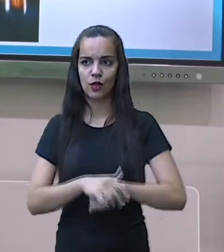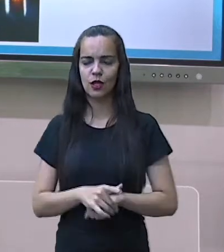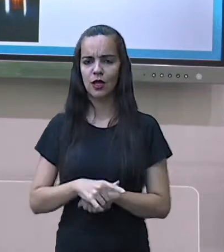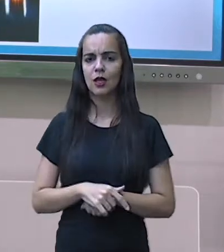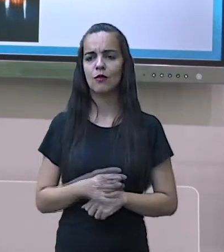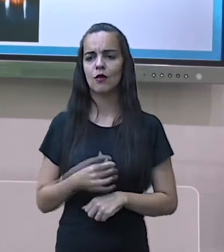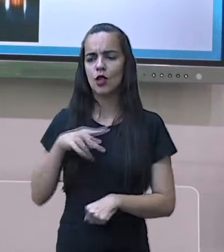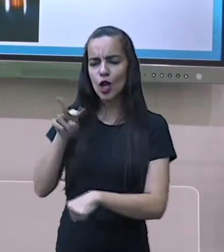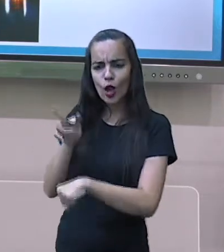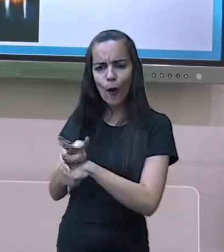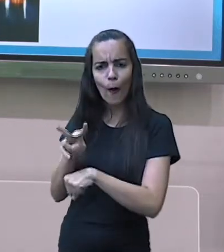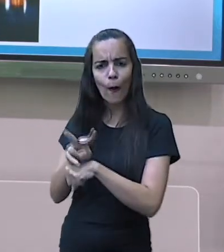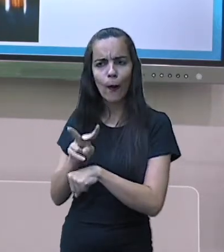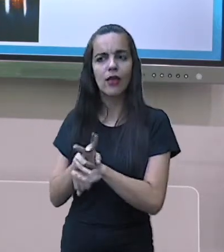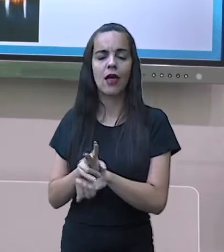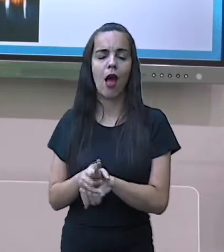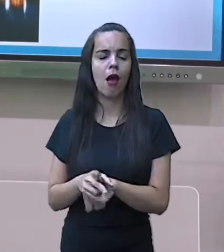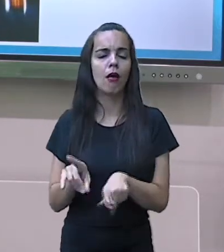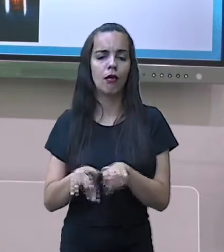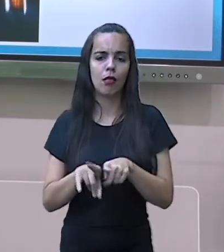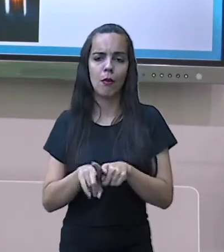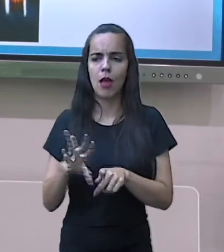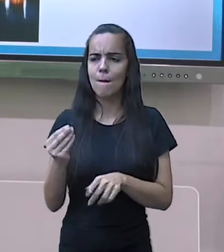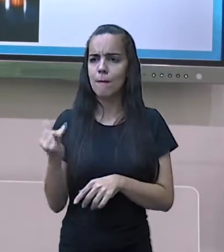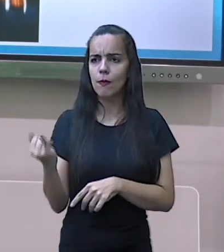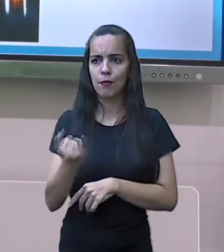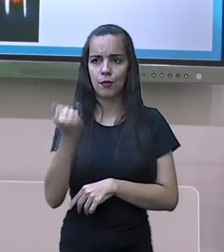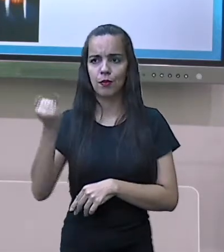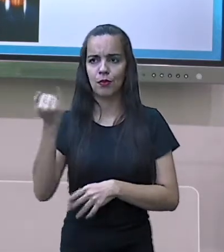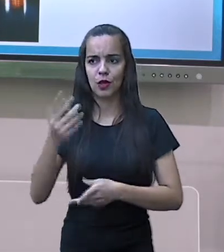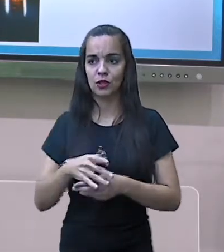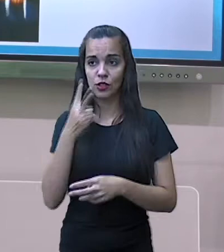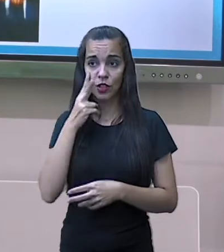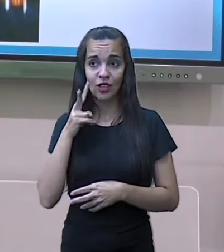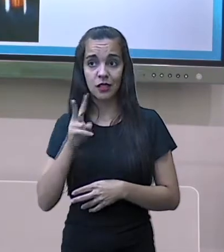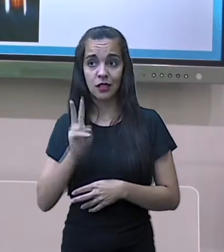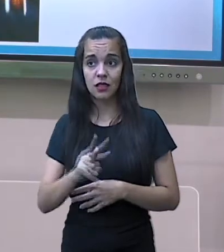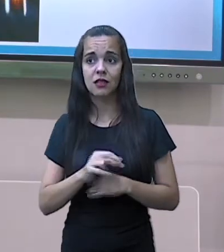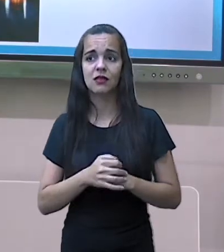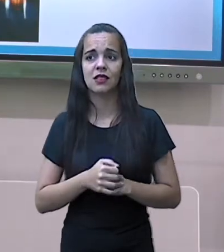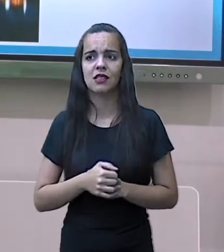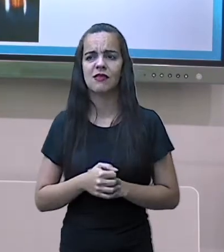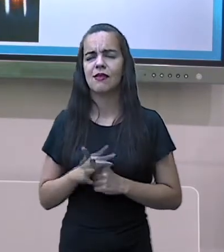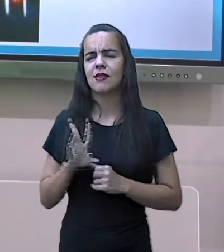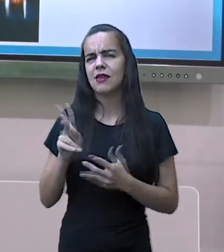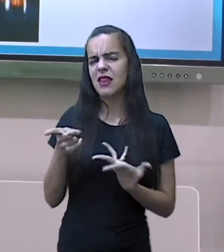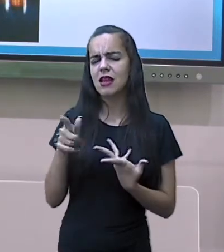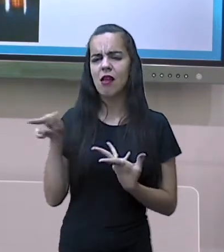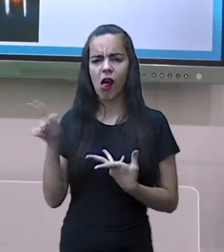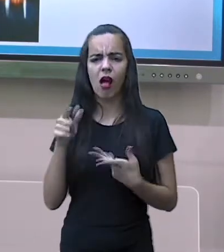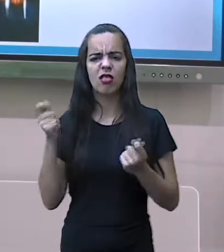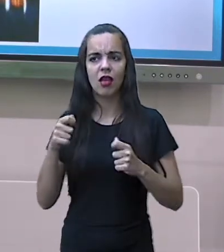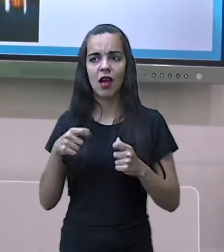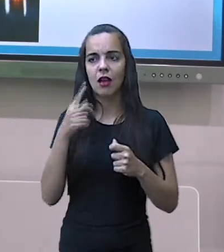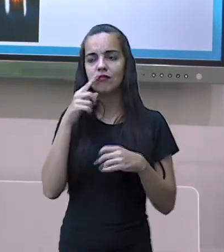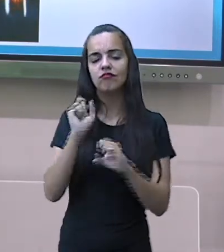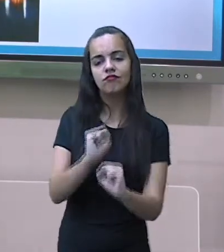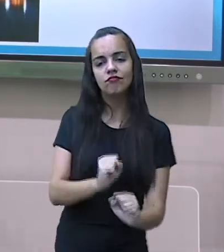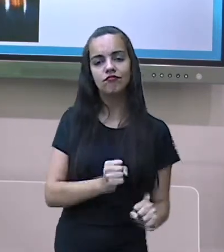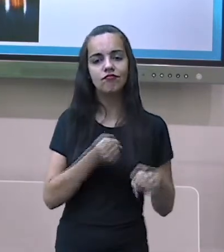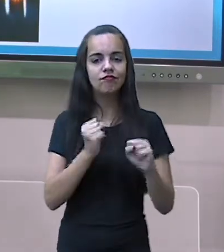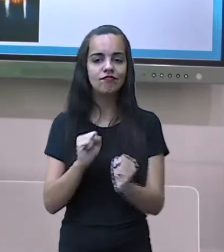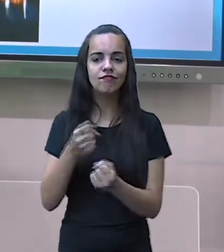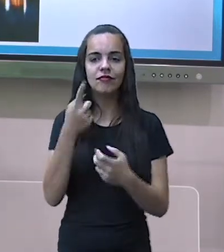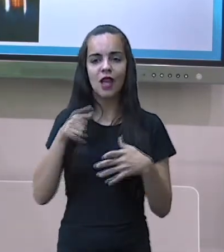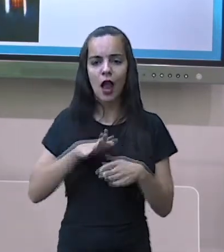cuidarmos. Aqui é interessante porque mostra um rio que é navegável. Não é o caso